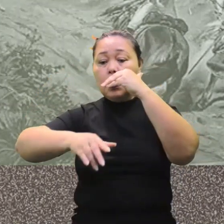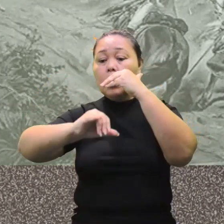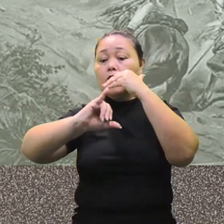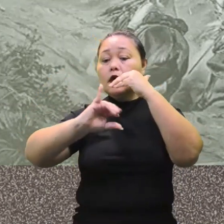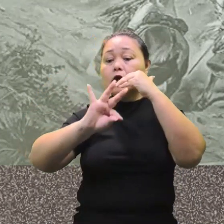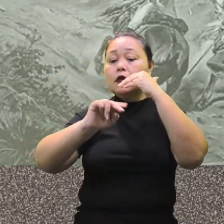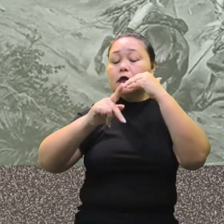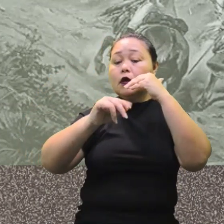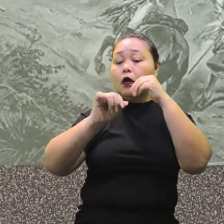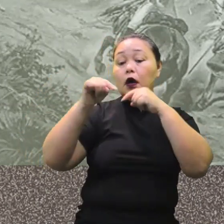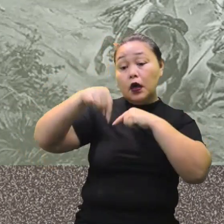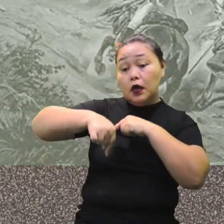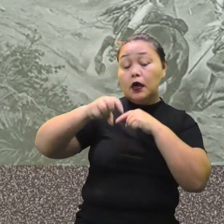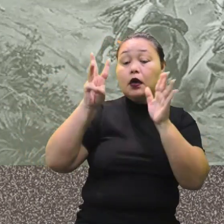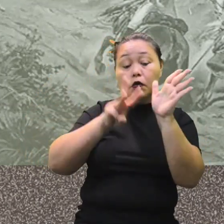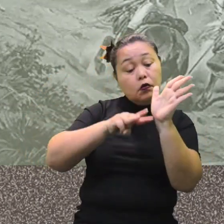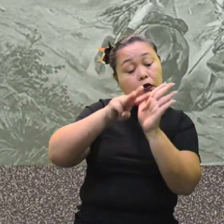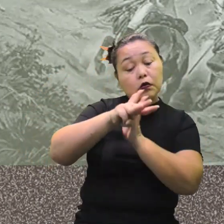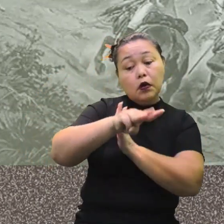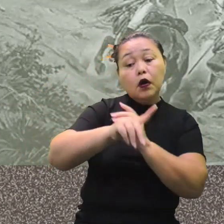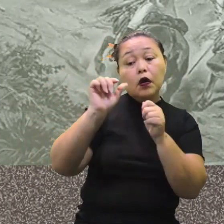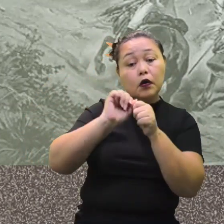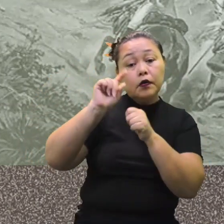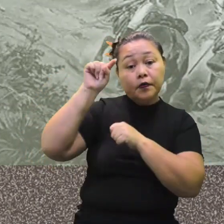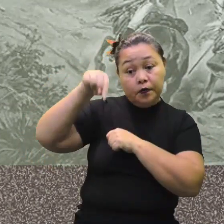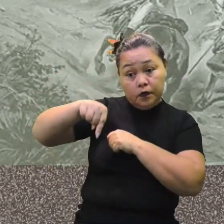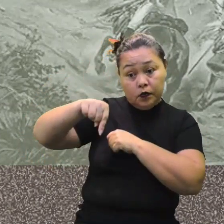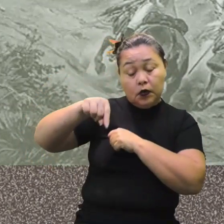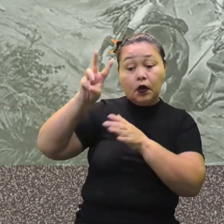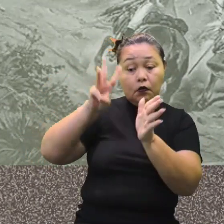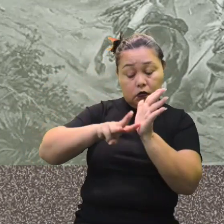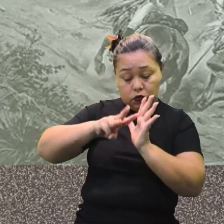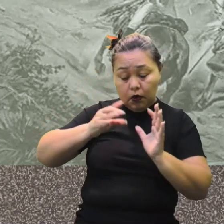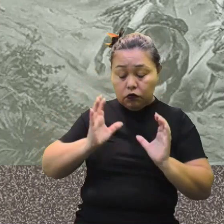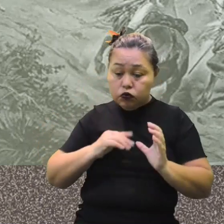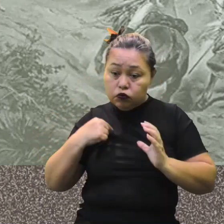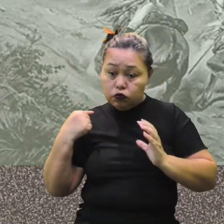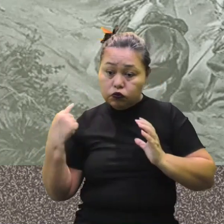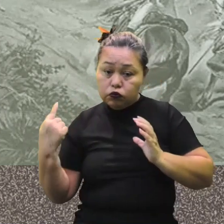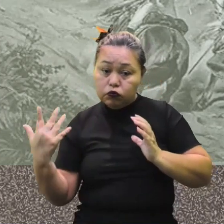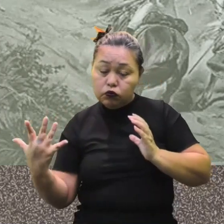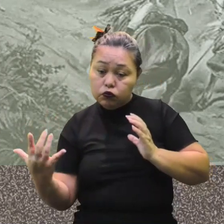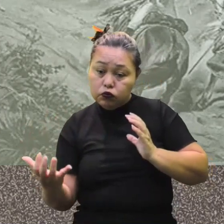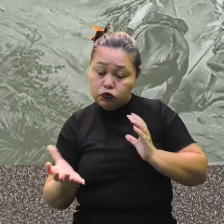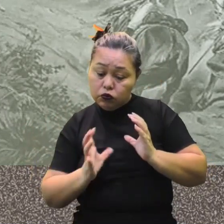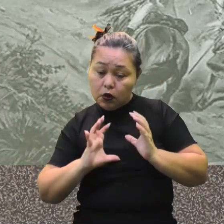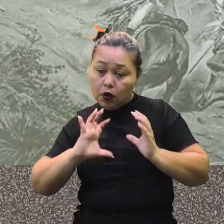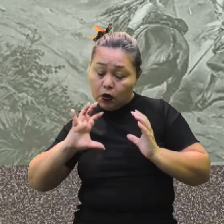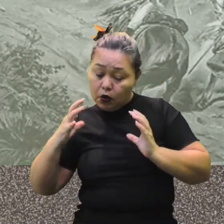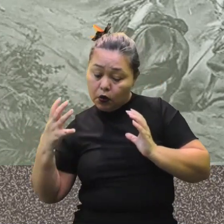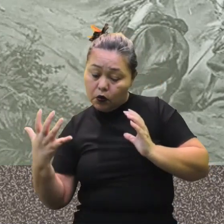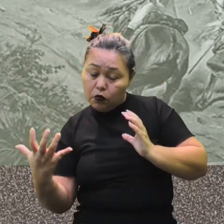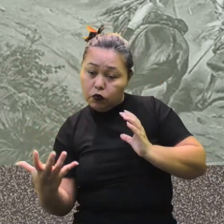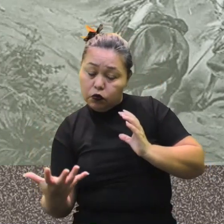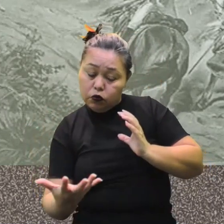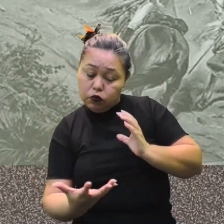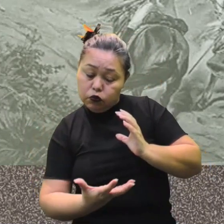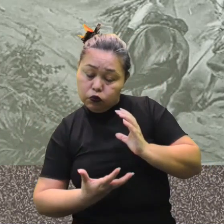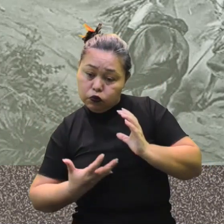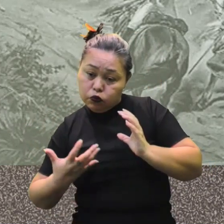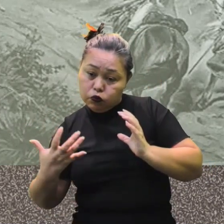de Itaipu para as hidrelétricas do Rio Madeira? As turbinas da hidrelétrica do Rio Madeira, elas já são as turbinas submersas que